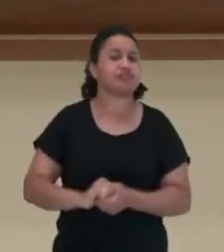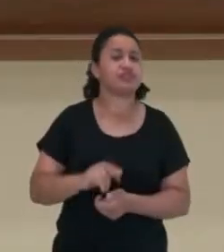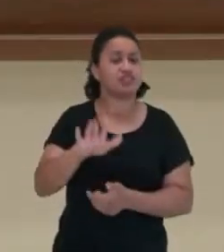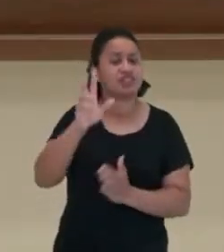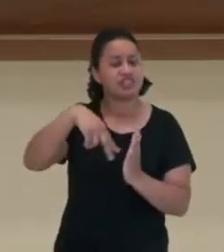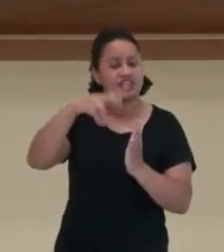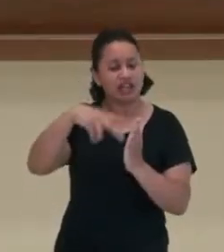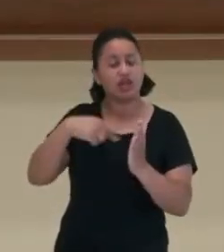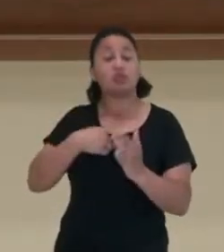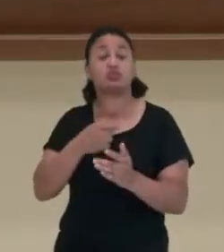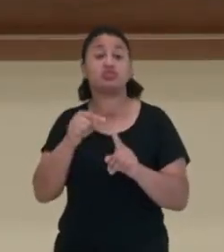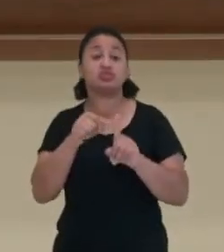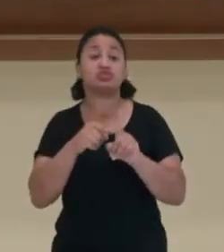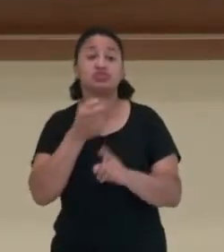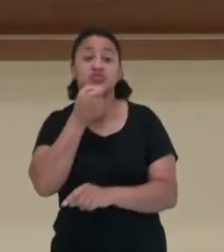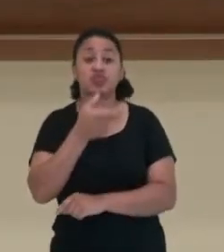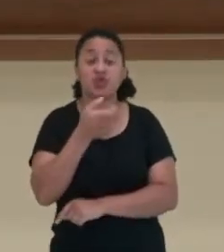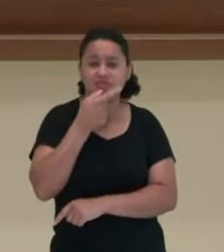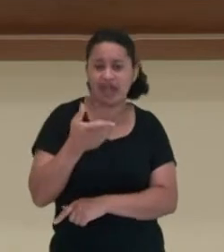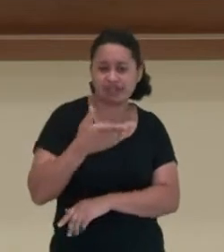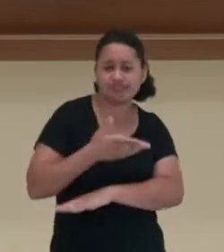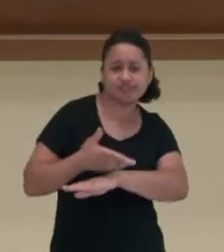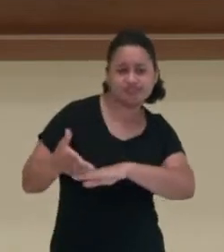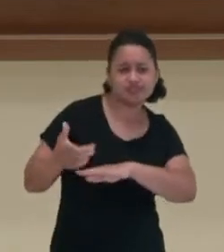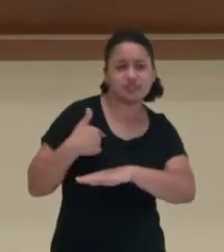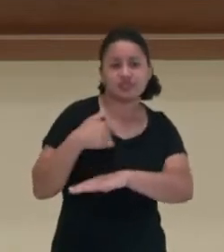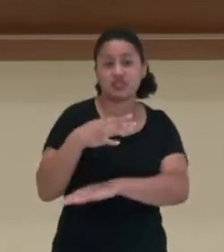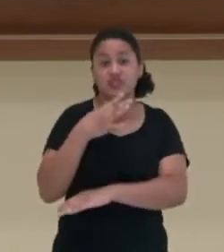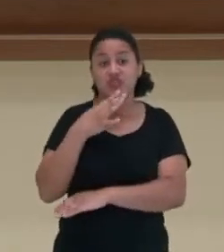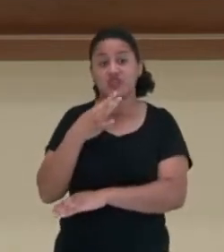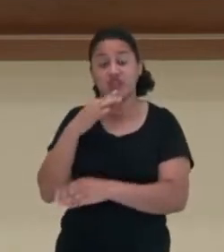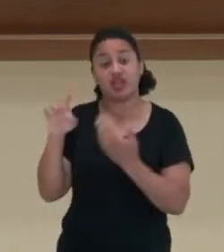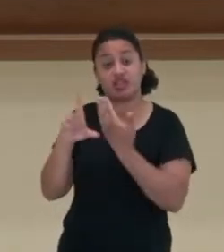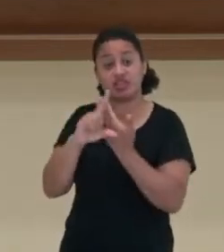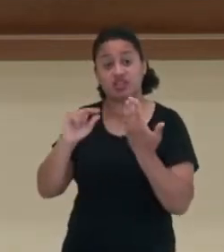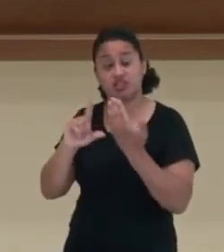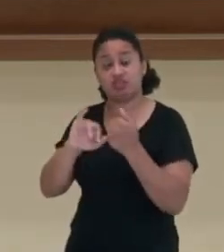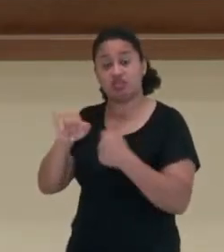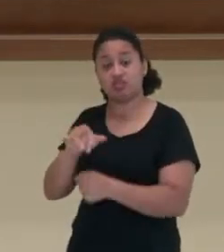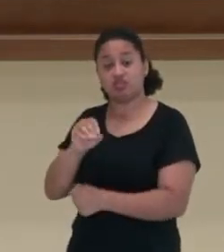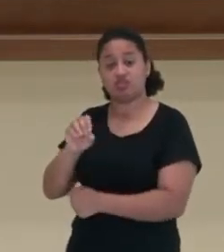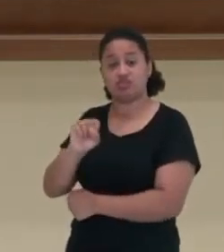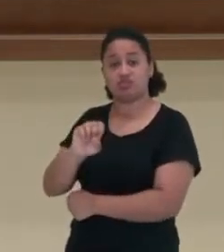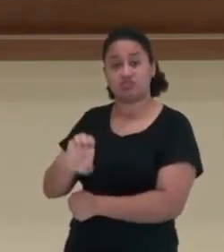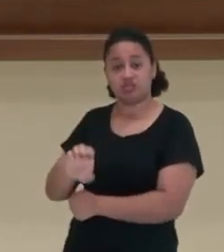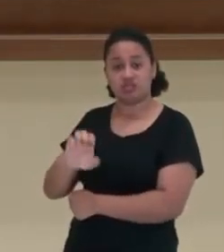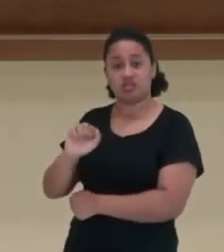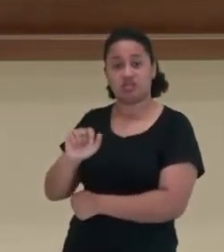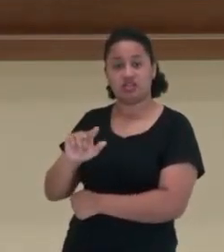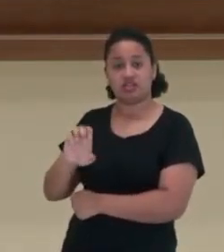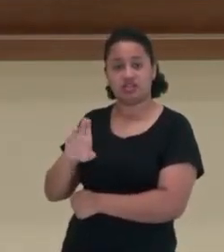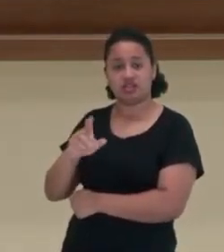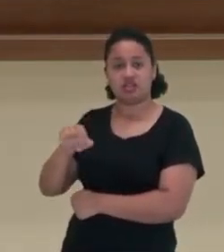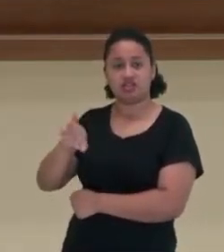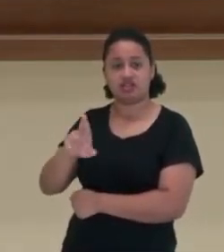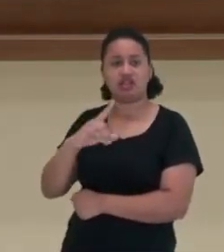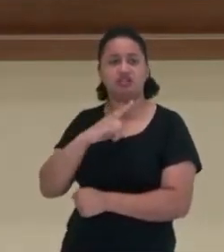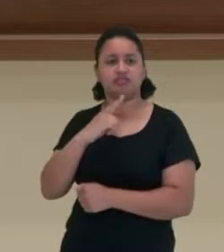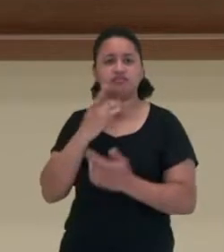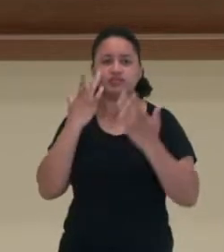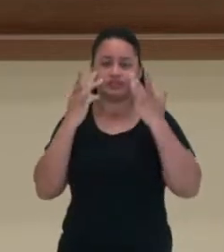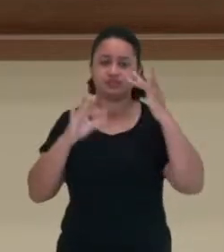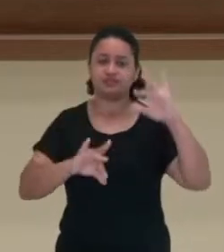de costumes? Conhece o autor José de Alencar? A peça O Demônio Familiar, do